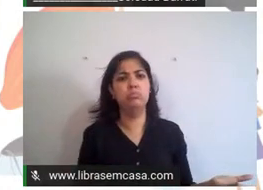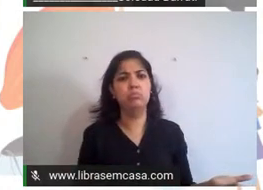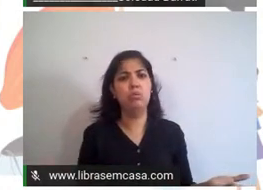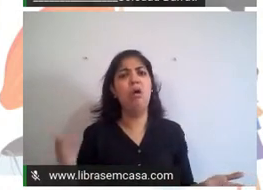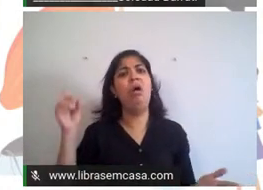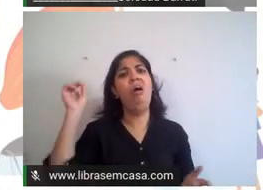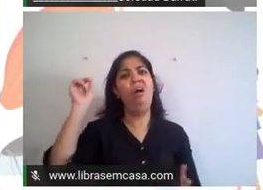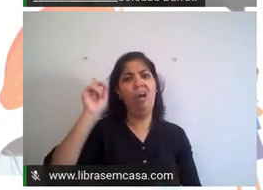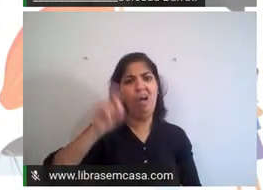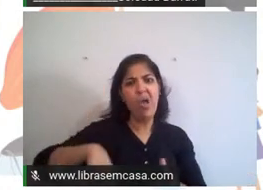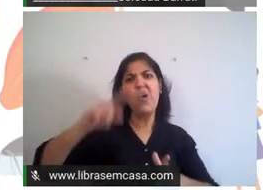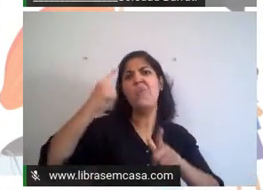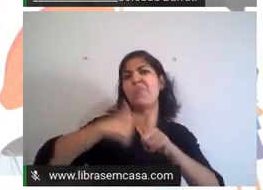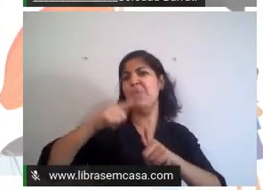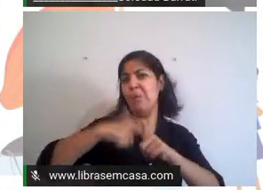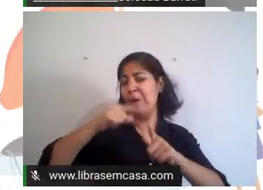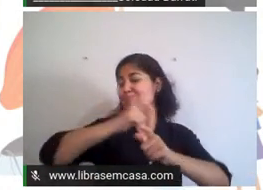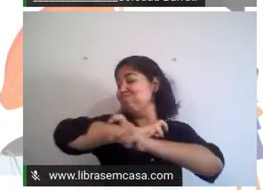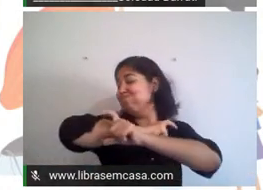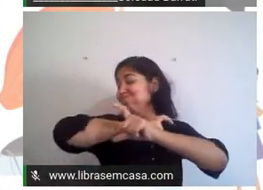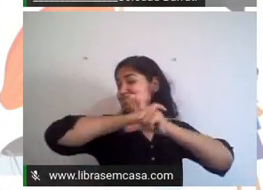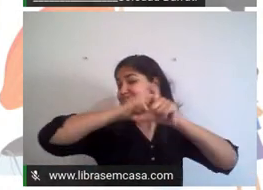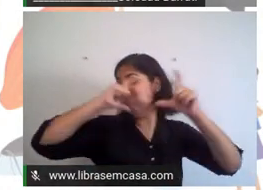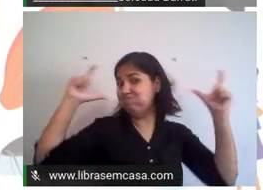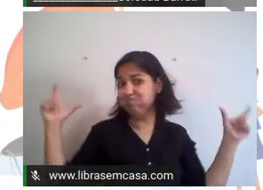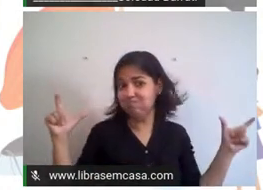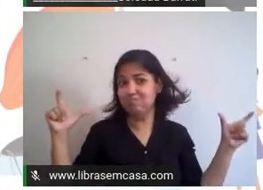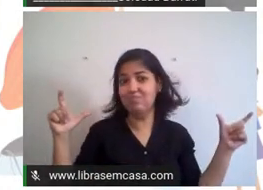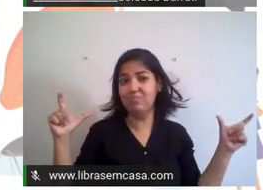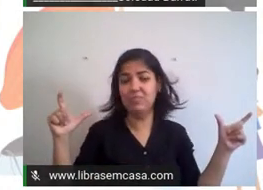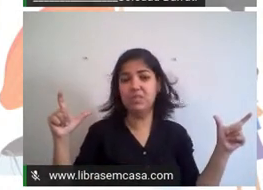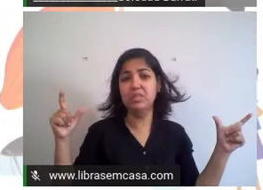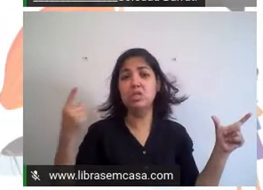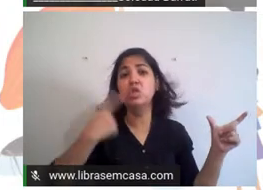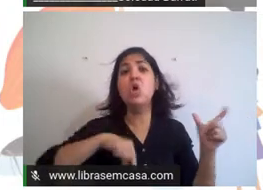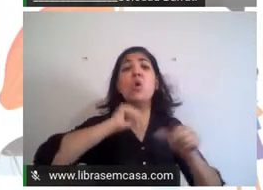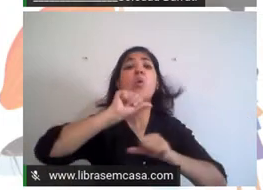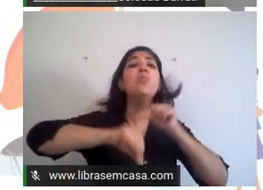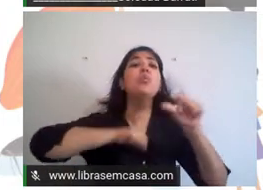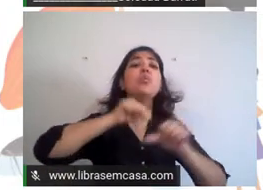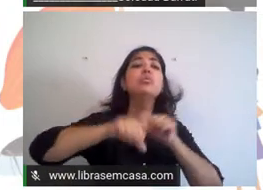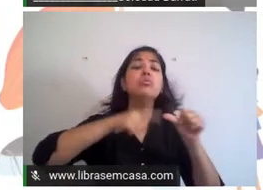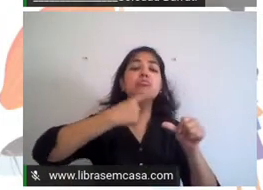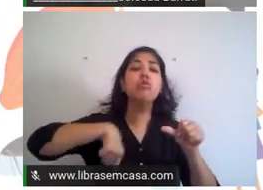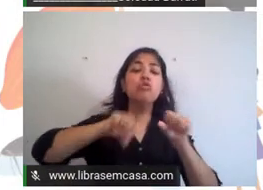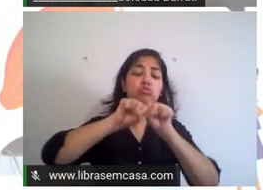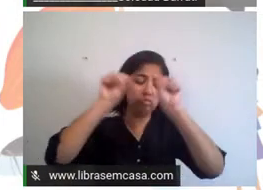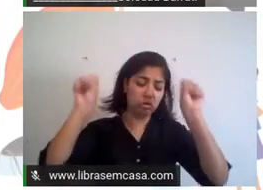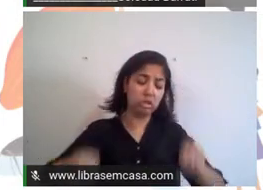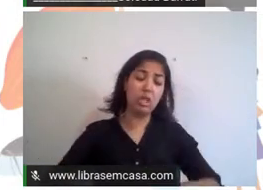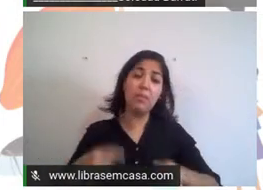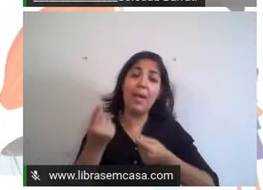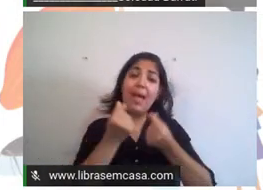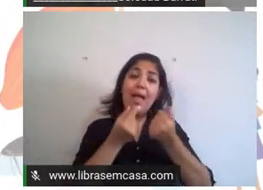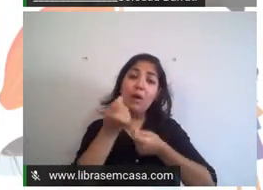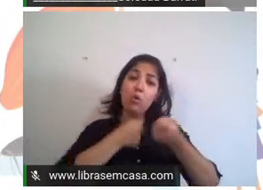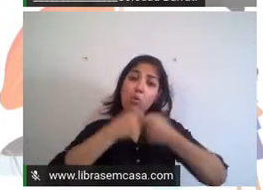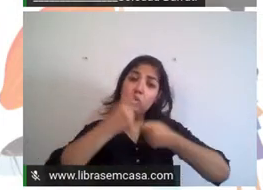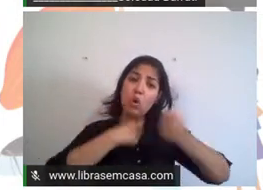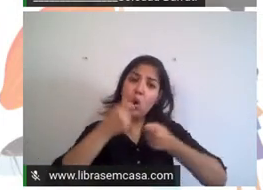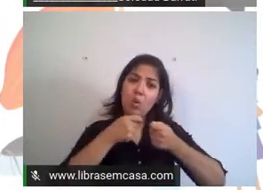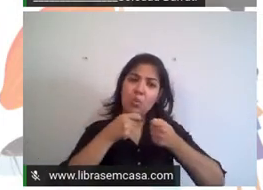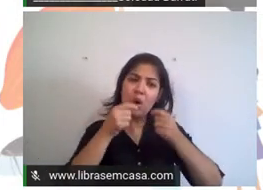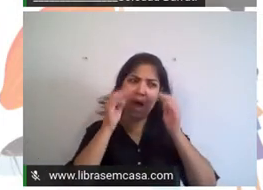tamanho planetário, né? E como é que nós vamos mudar o nosso sistema econômico baseado numa visão de